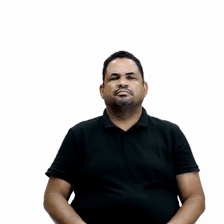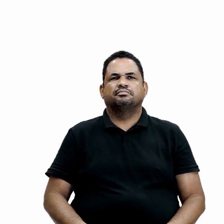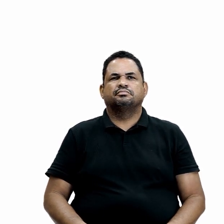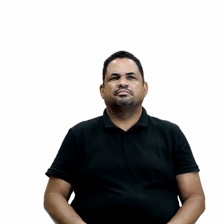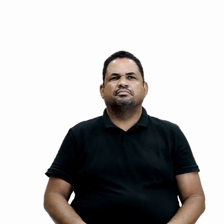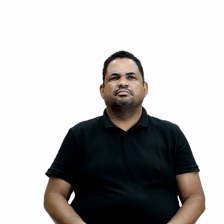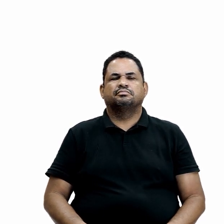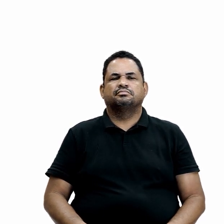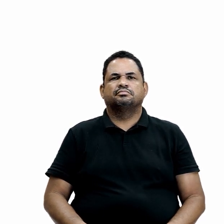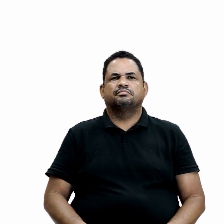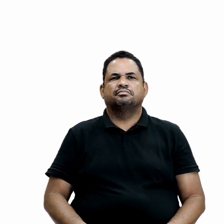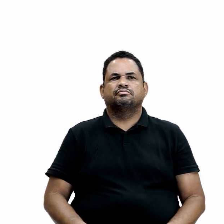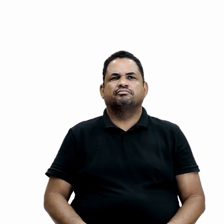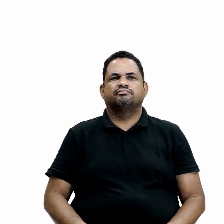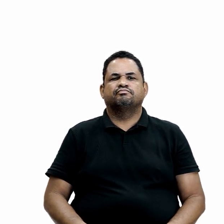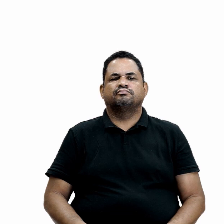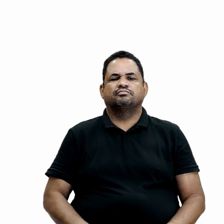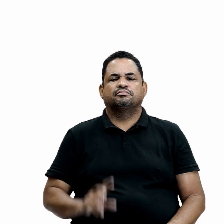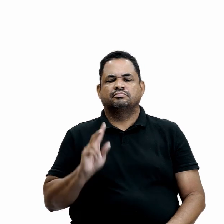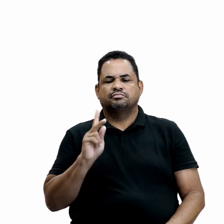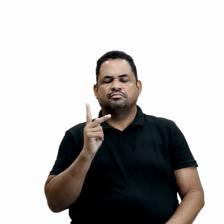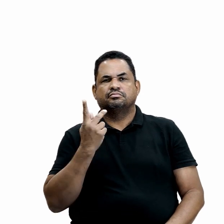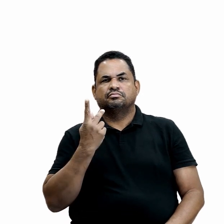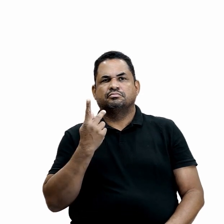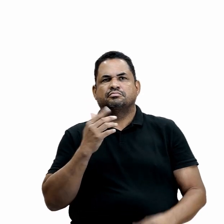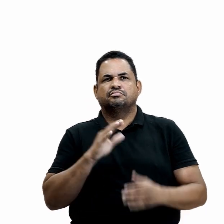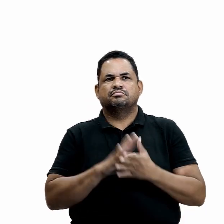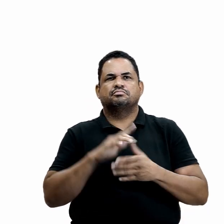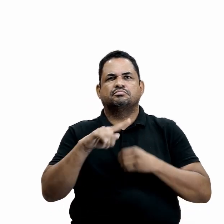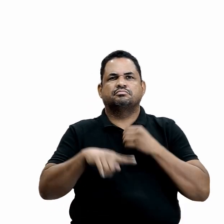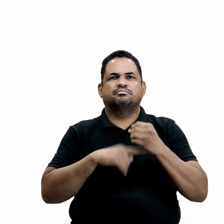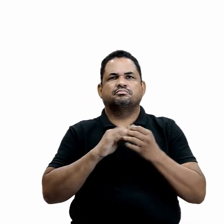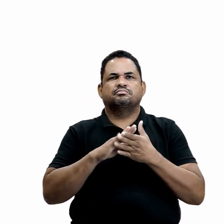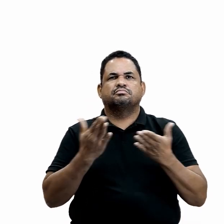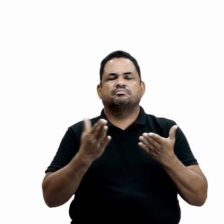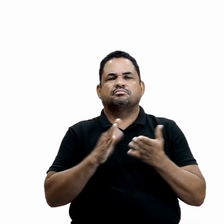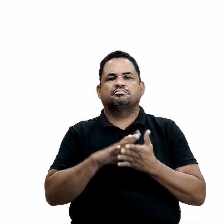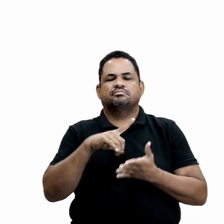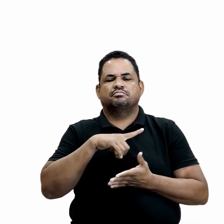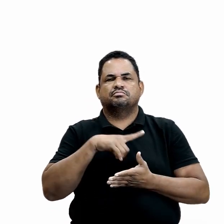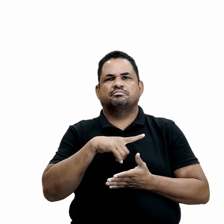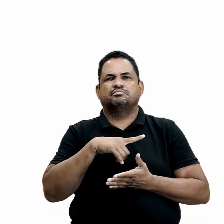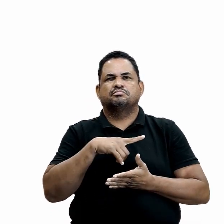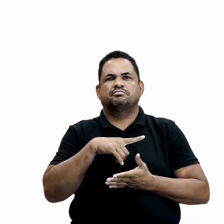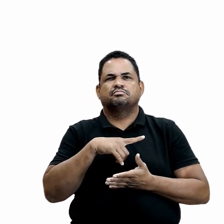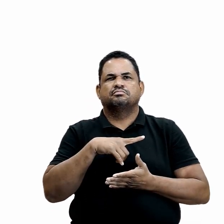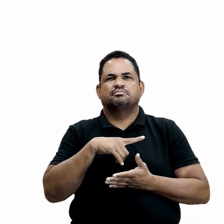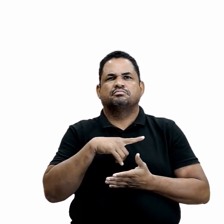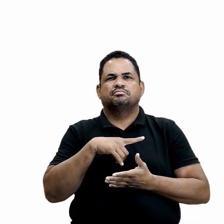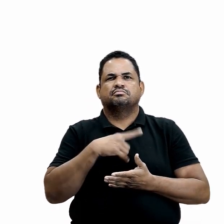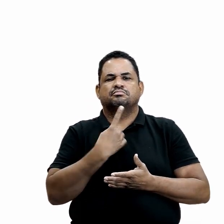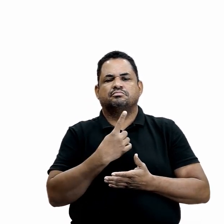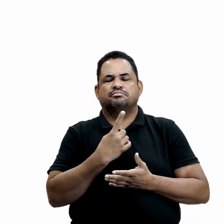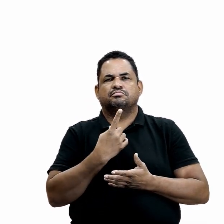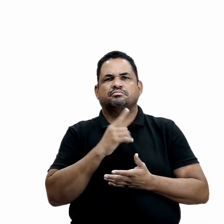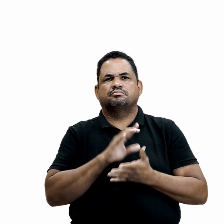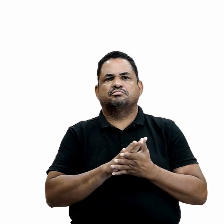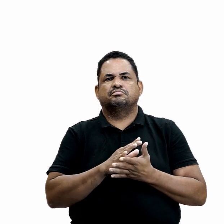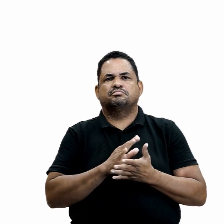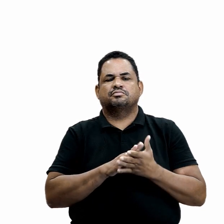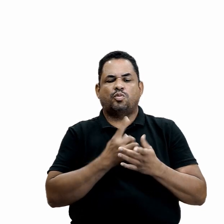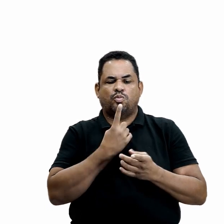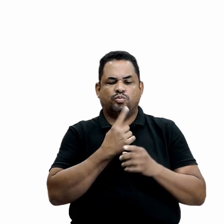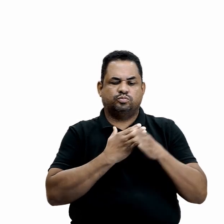No caso do hidrogênio, um átomo de hidrogênio, nós temos este 1 é escrito à